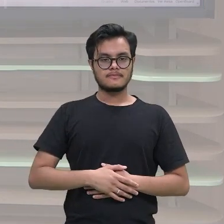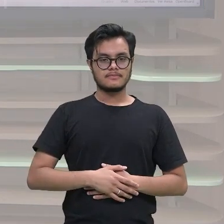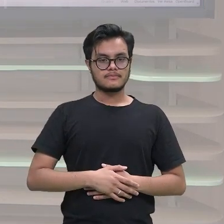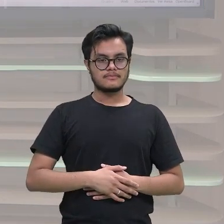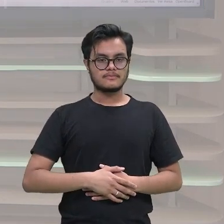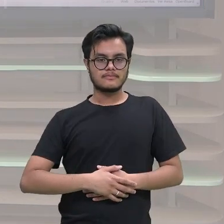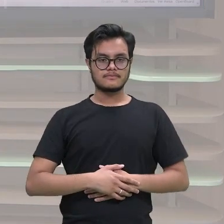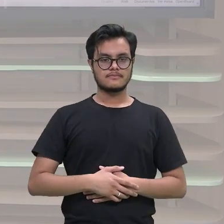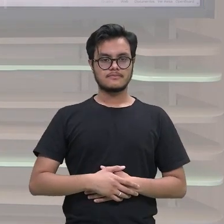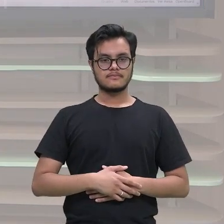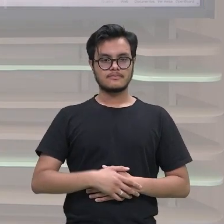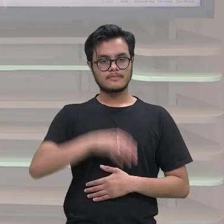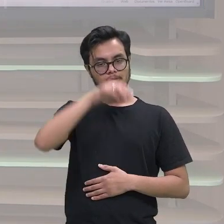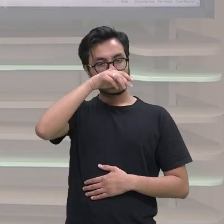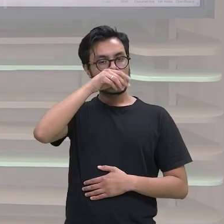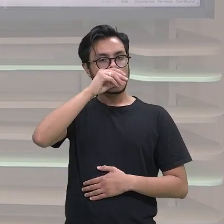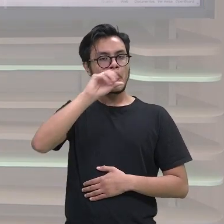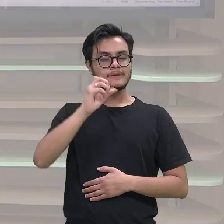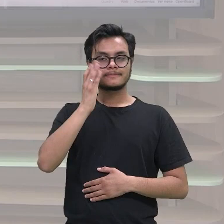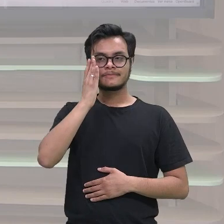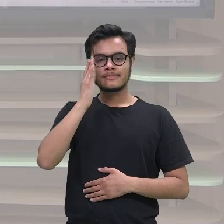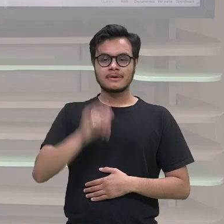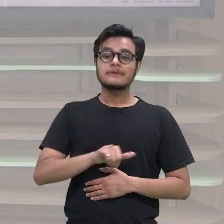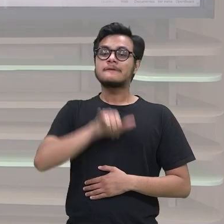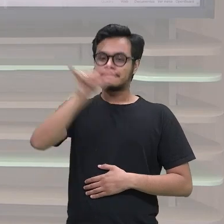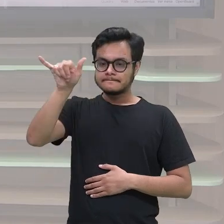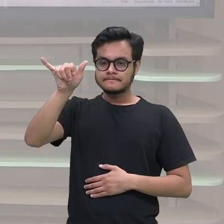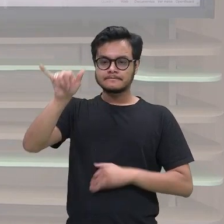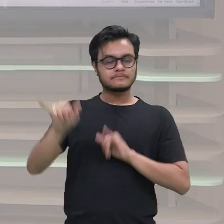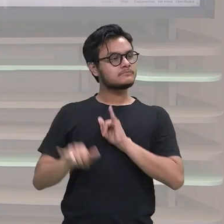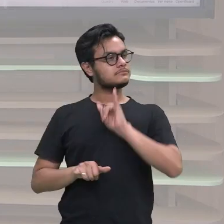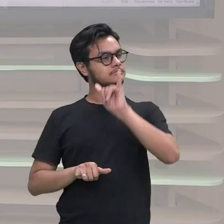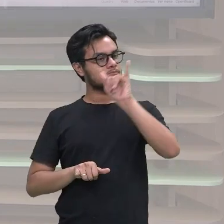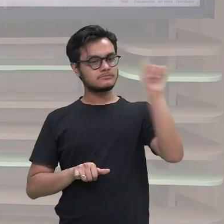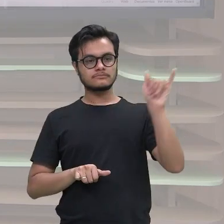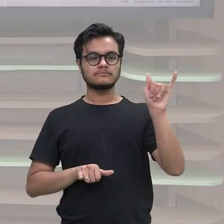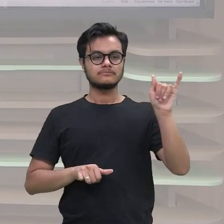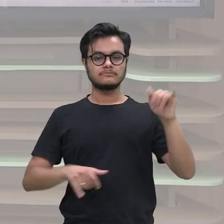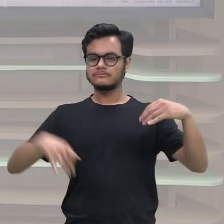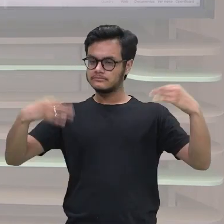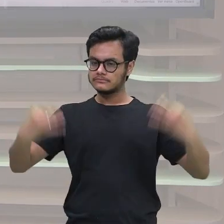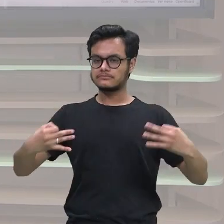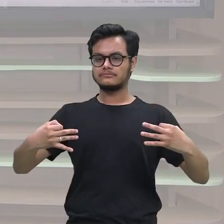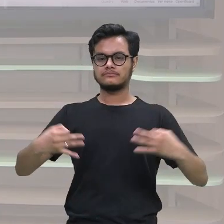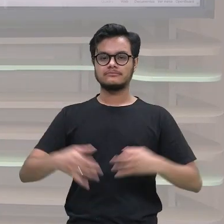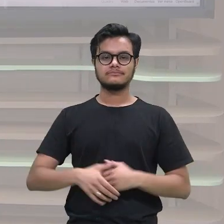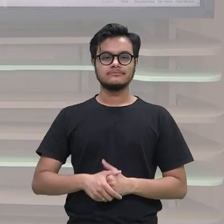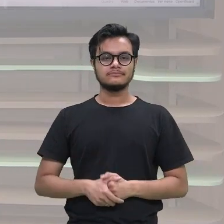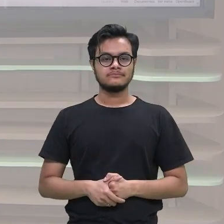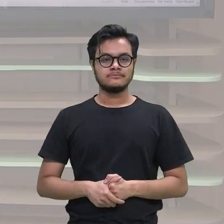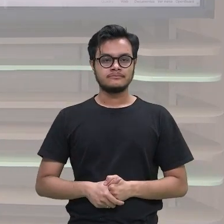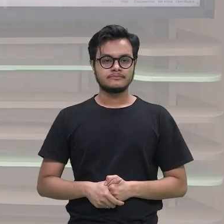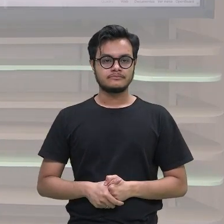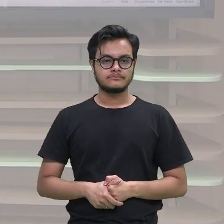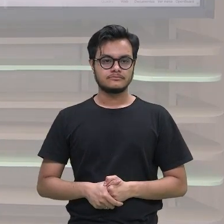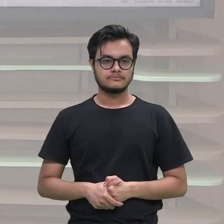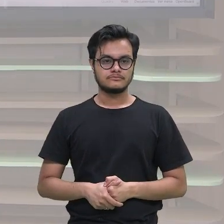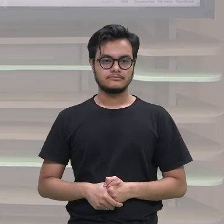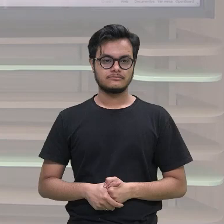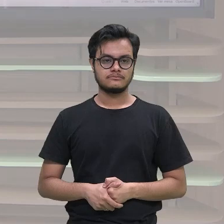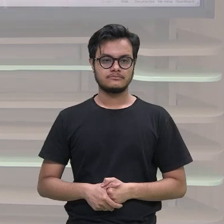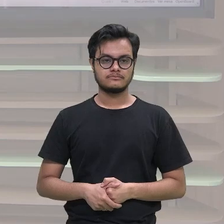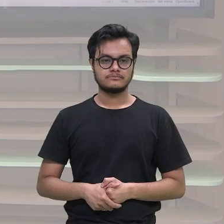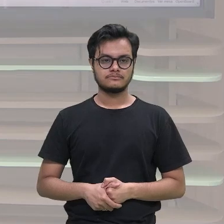Certeza. Viajarei para Manacapuru. Viajarei para Recife. Okay? Viajarei para